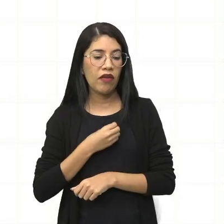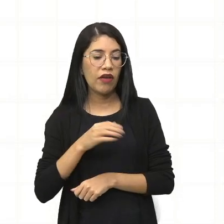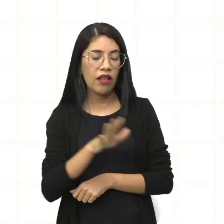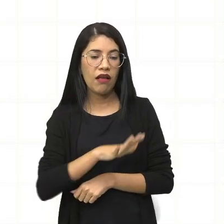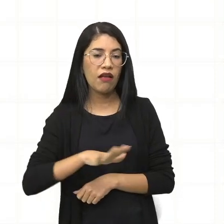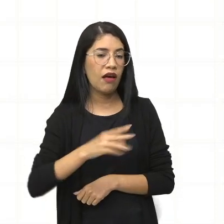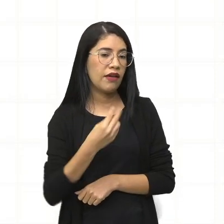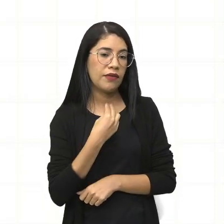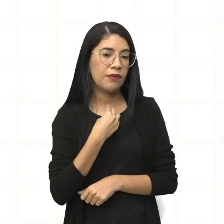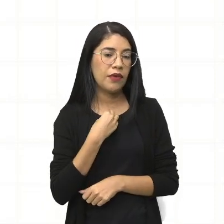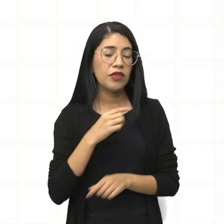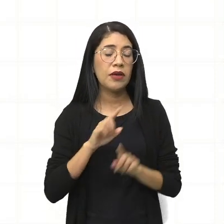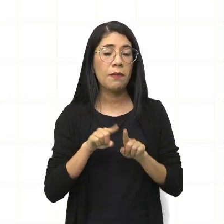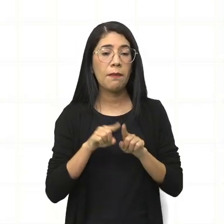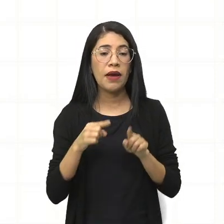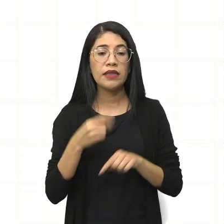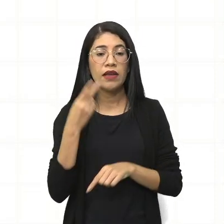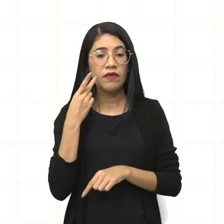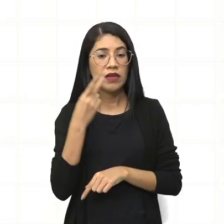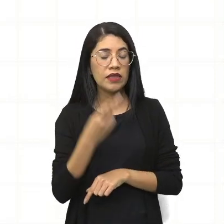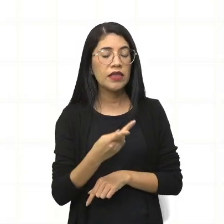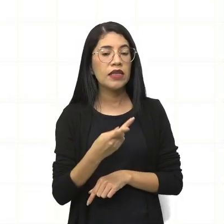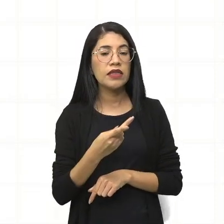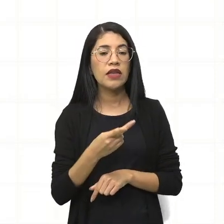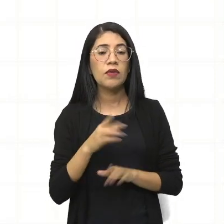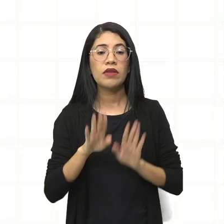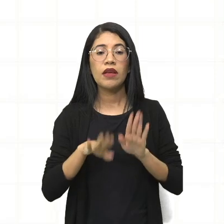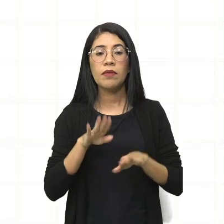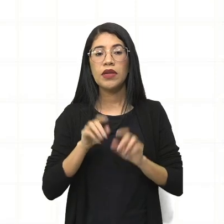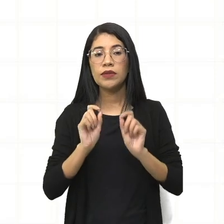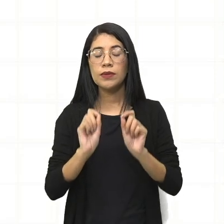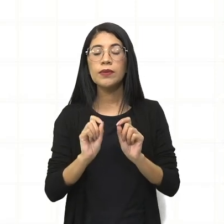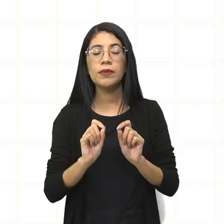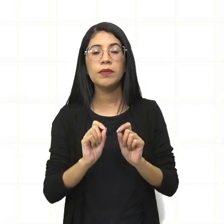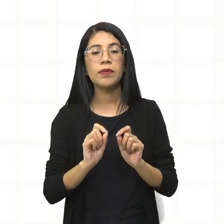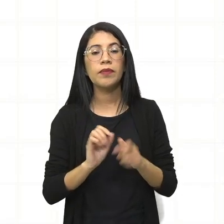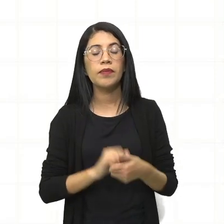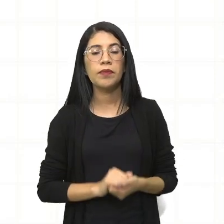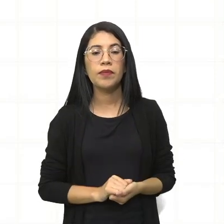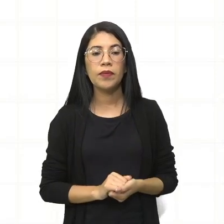a visitação, ela é proibida, mas ela também permite